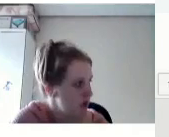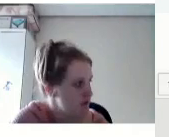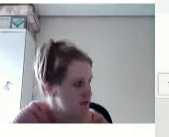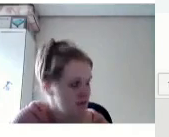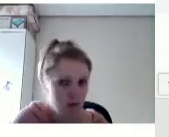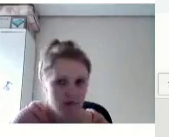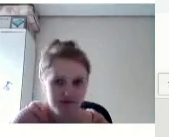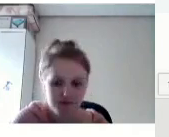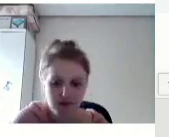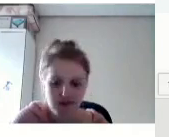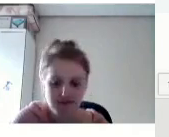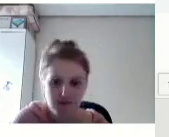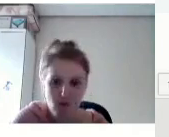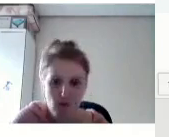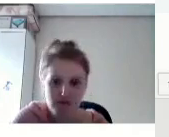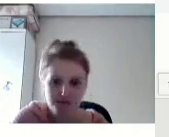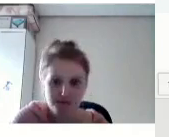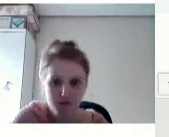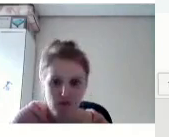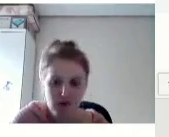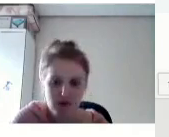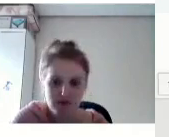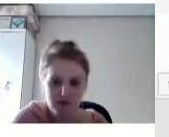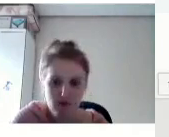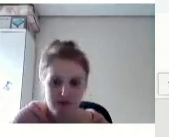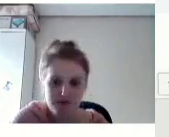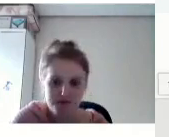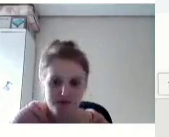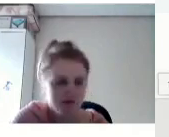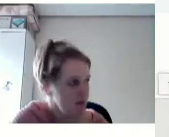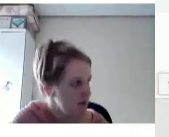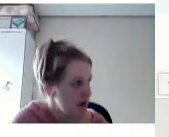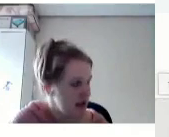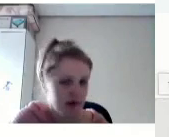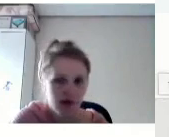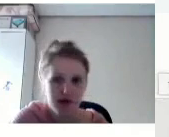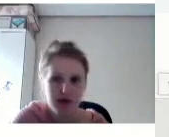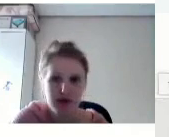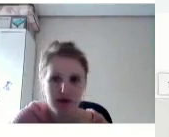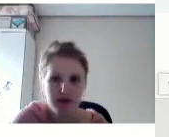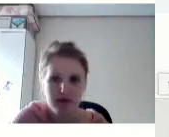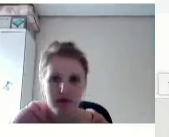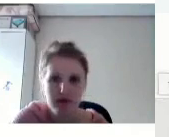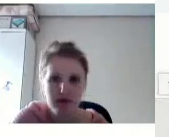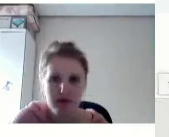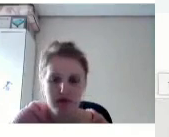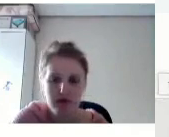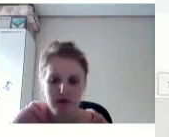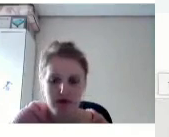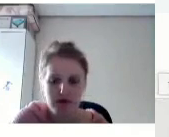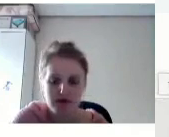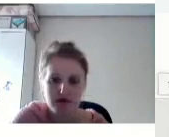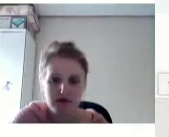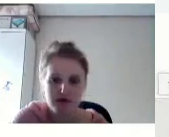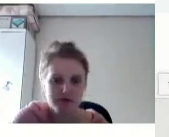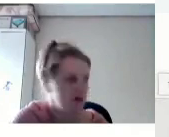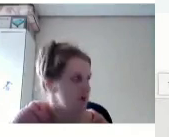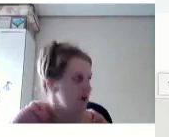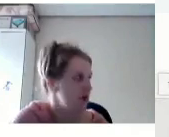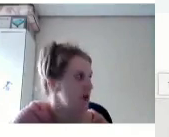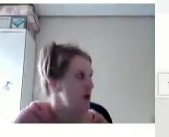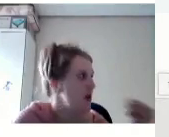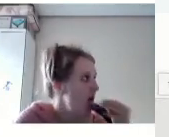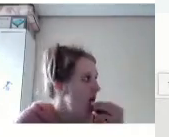o lagrangiano, né, a densidade lagrangiana, certo? Para isso, para a gente obter, para a gente construir